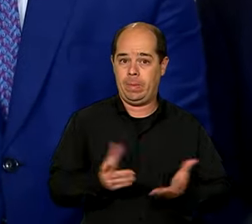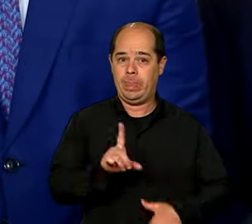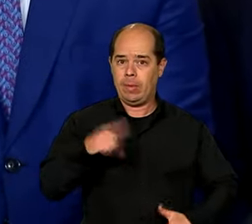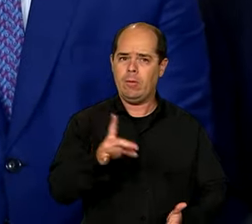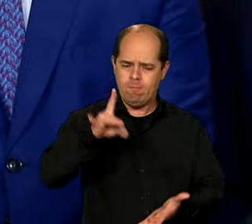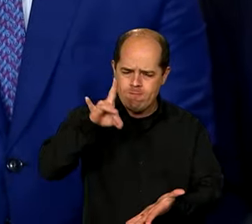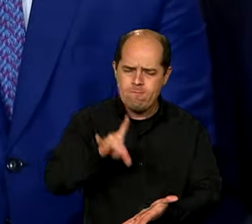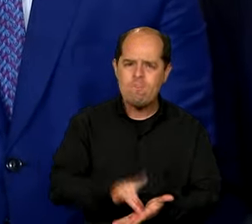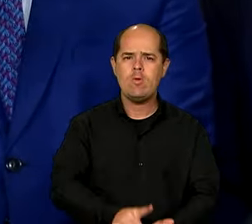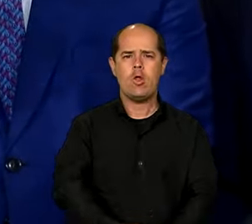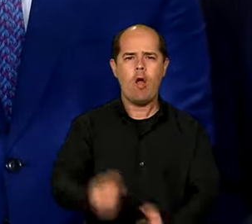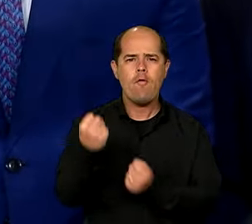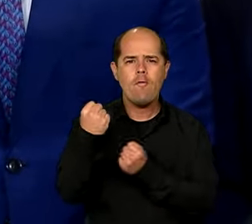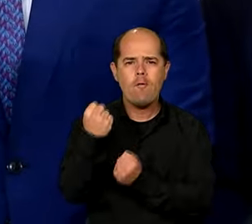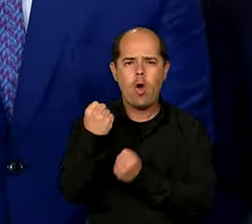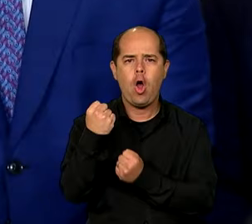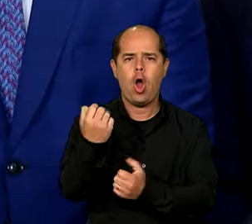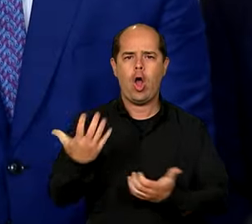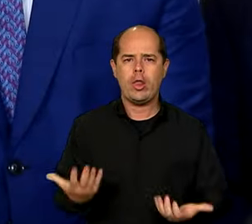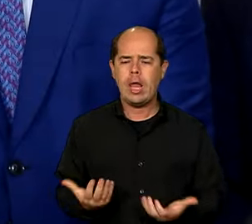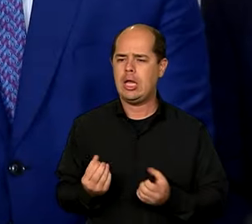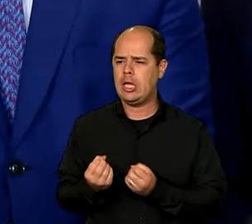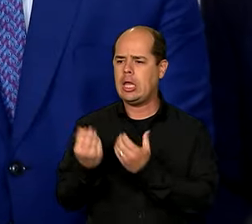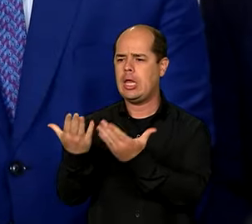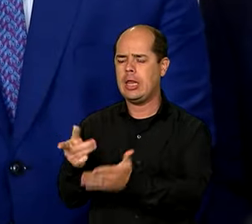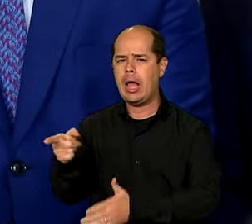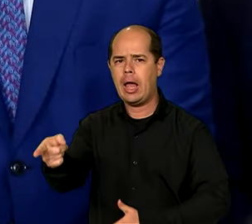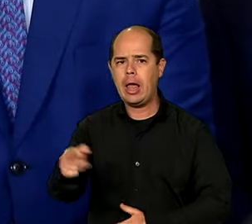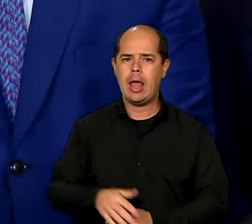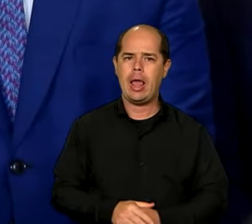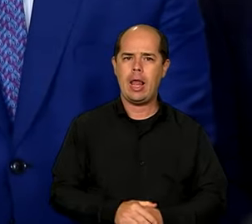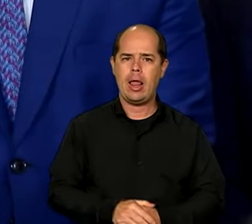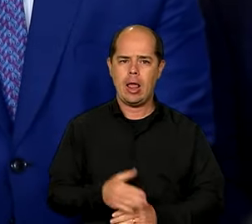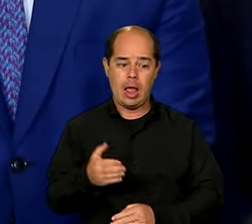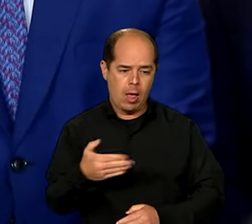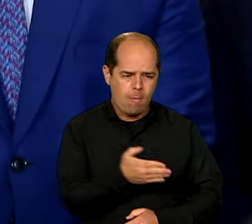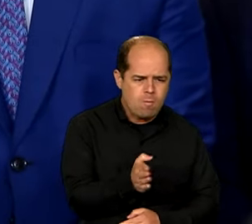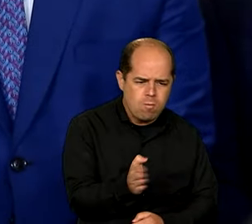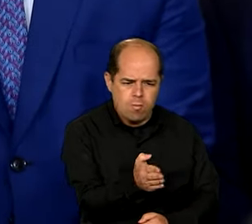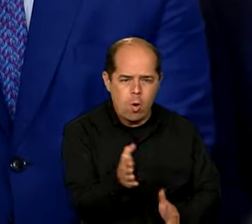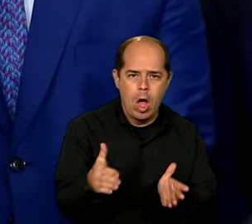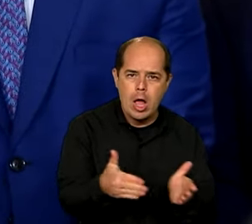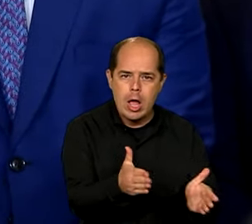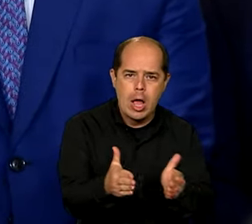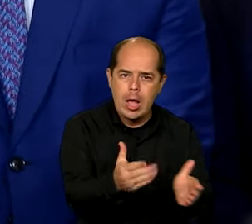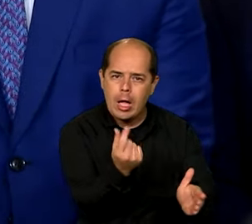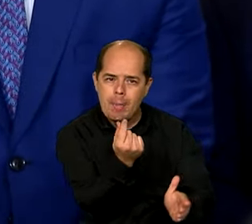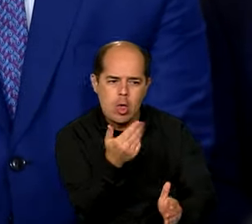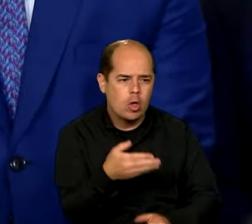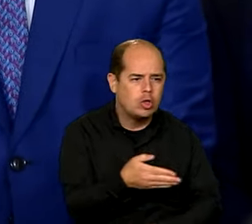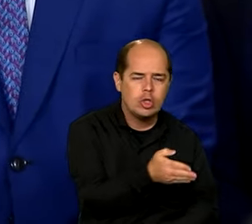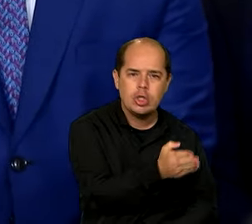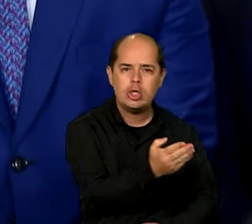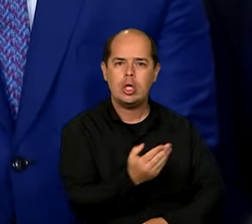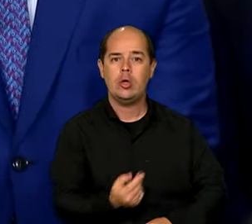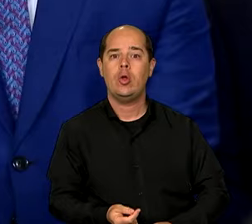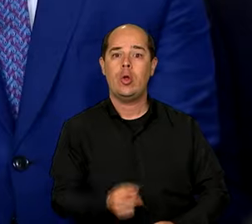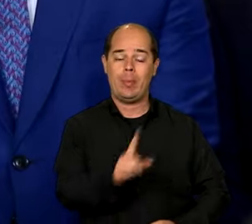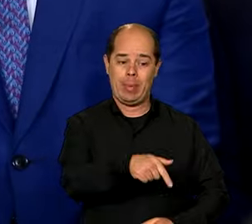efetivamente fortalecendo esse segmento do caminho do dinheiro como meio para